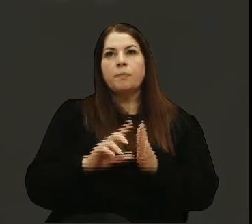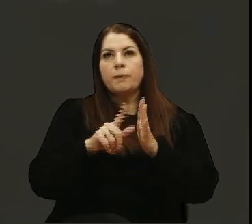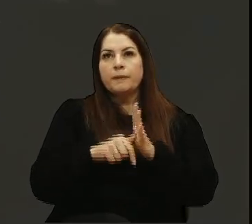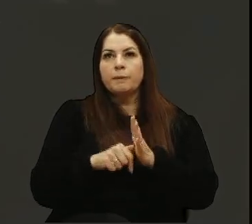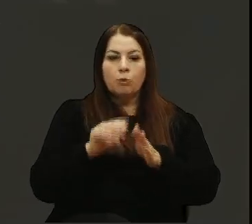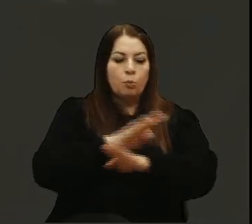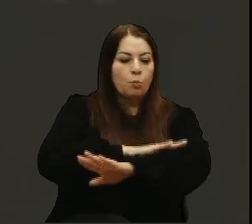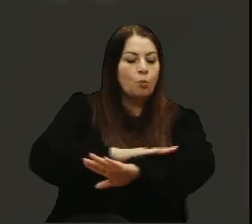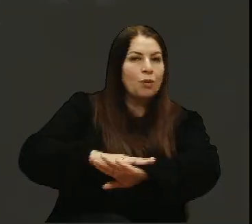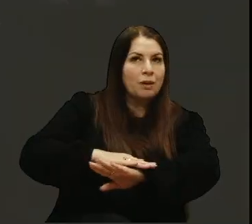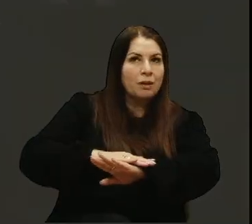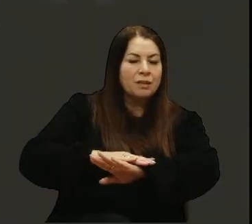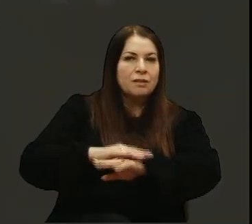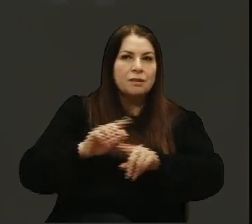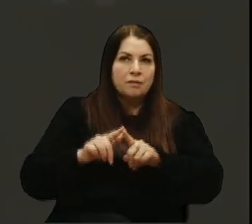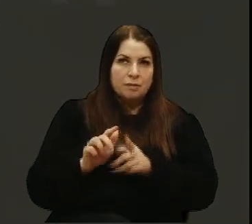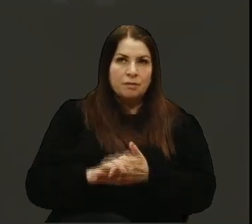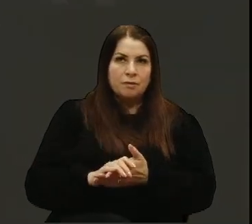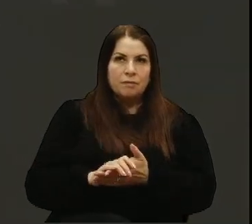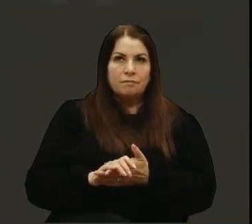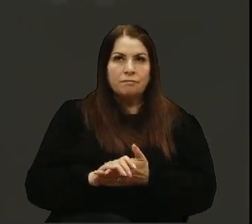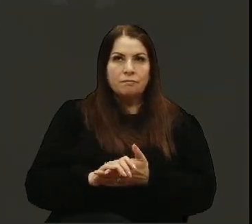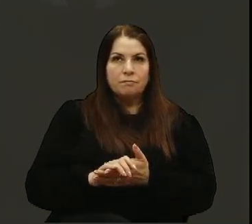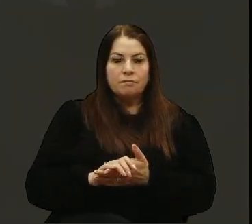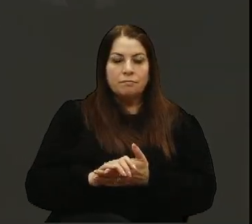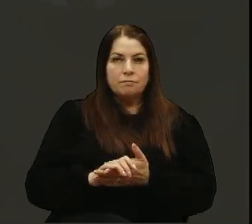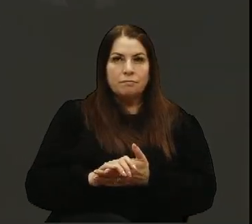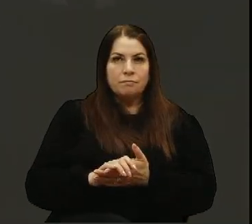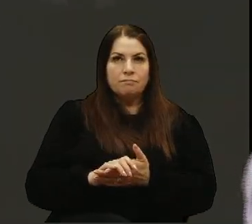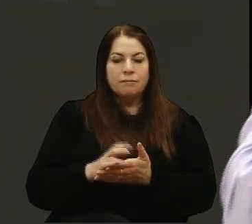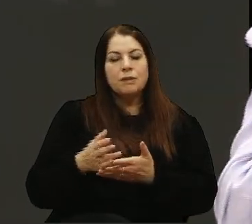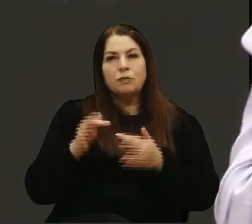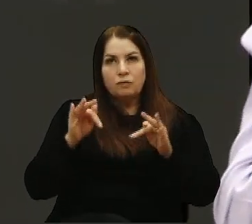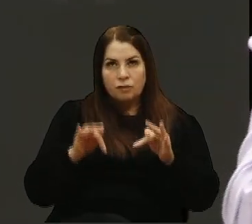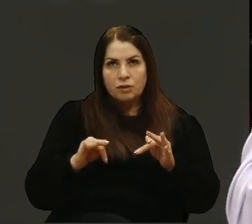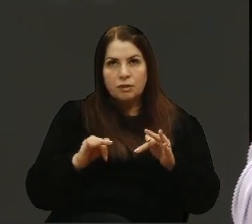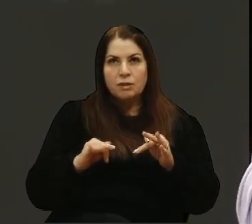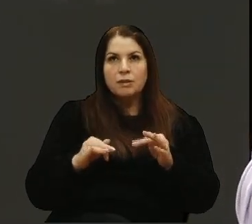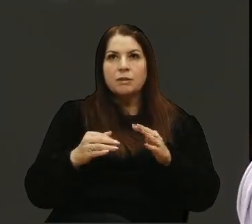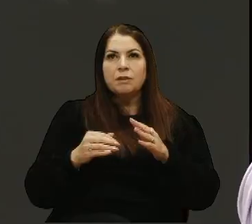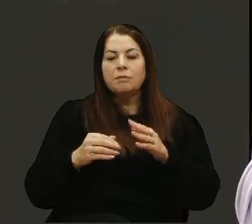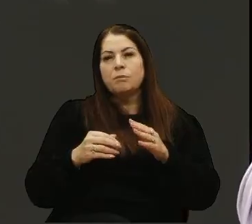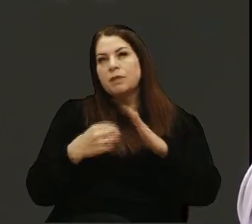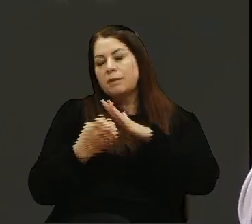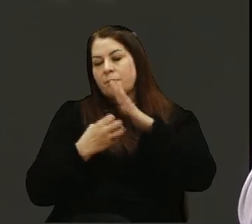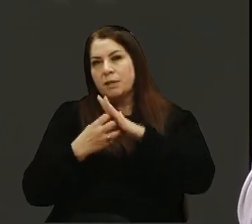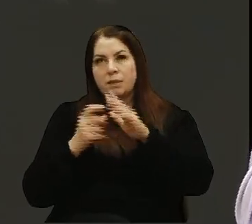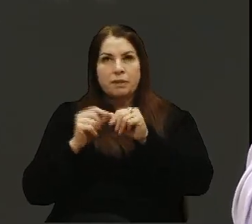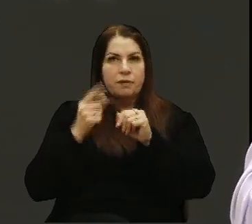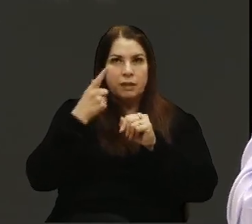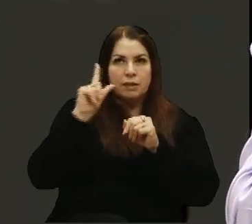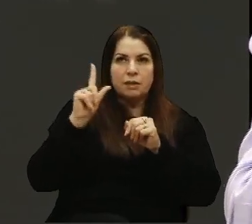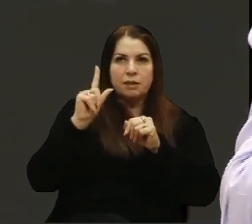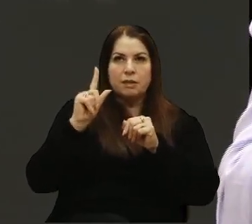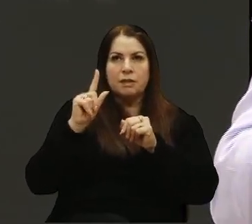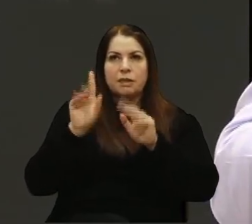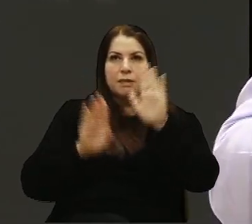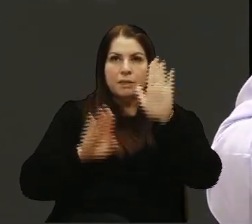uma camada corretiva, serão finalizados pelas empreiteiras que vierem a vencer as obras do